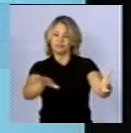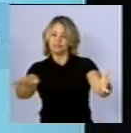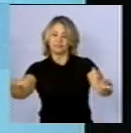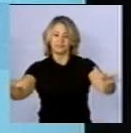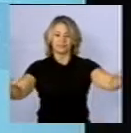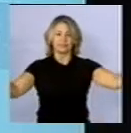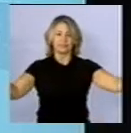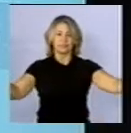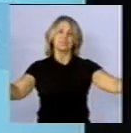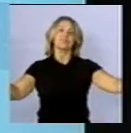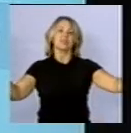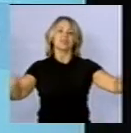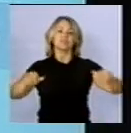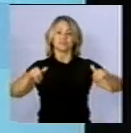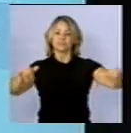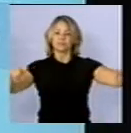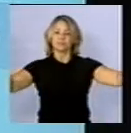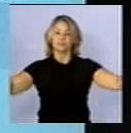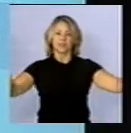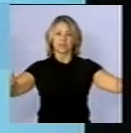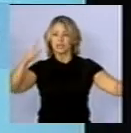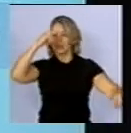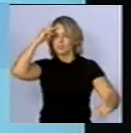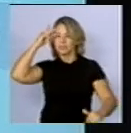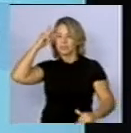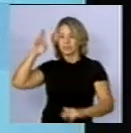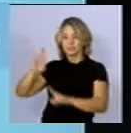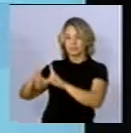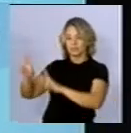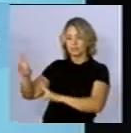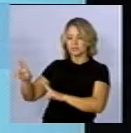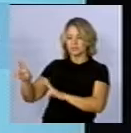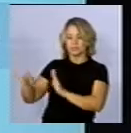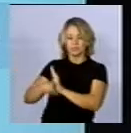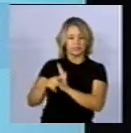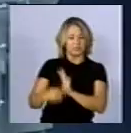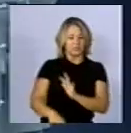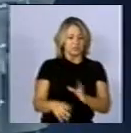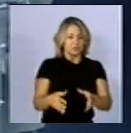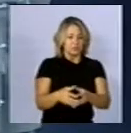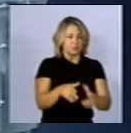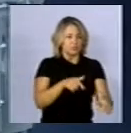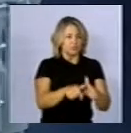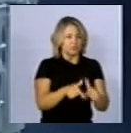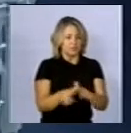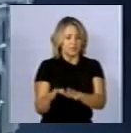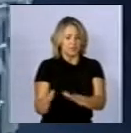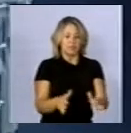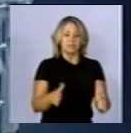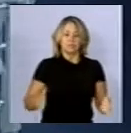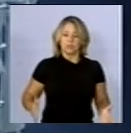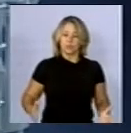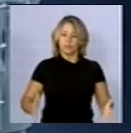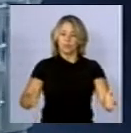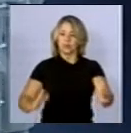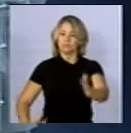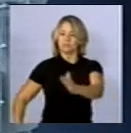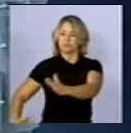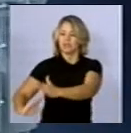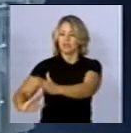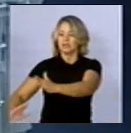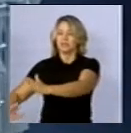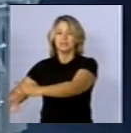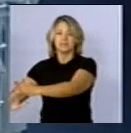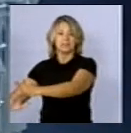a a a atuação do indivíduo que não seja do setor seja uma atuação restrita